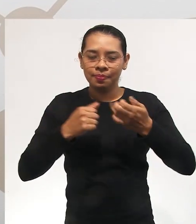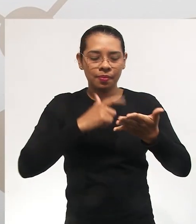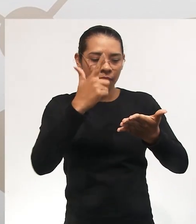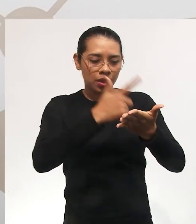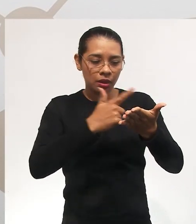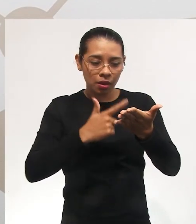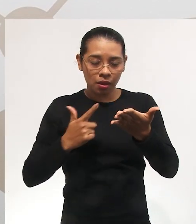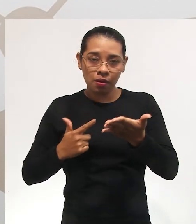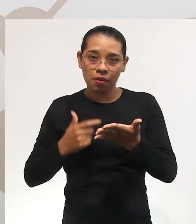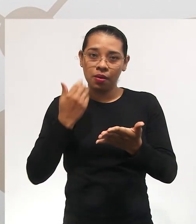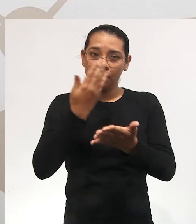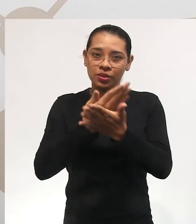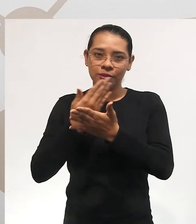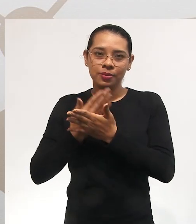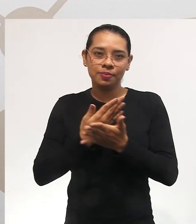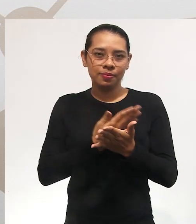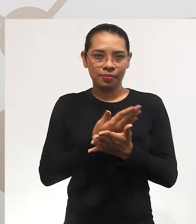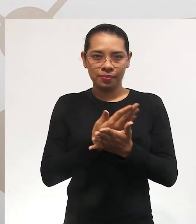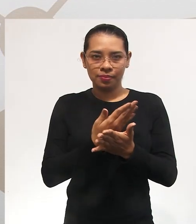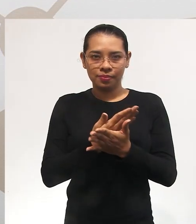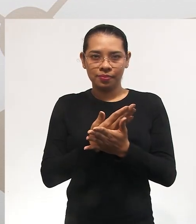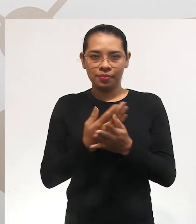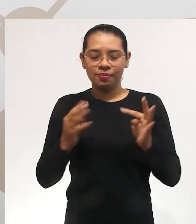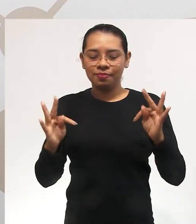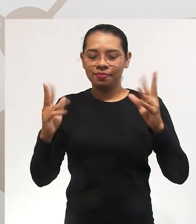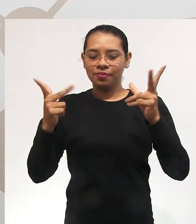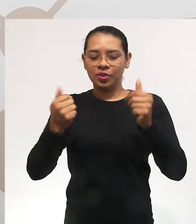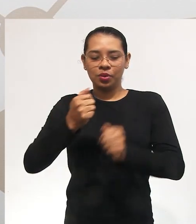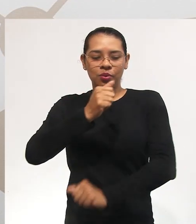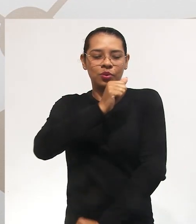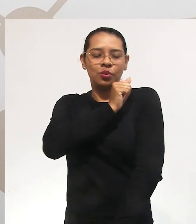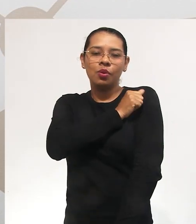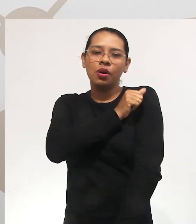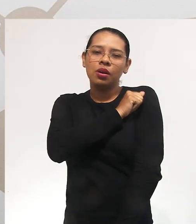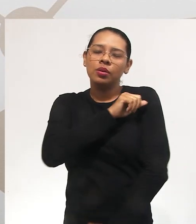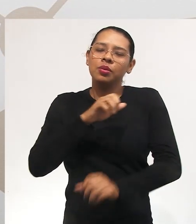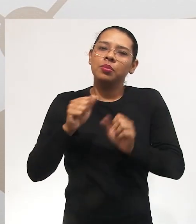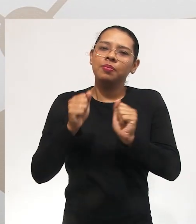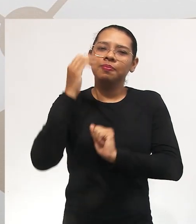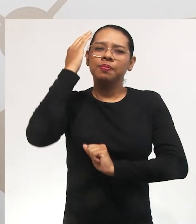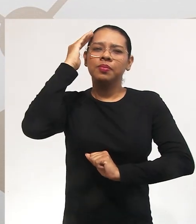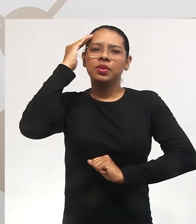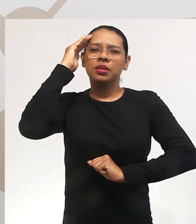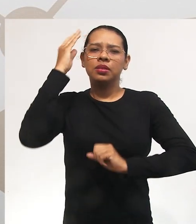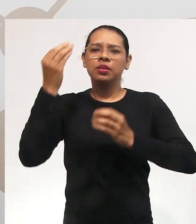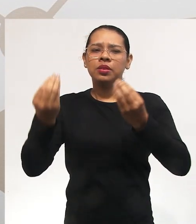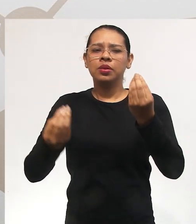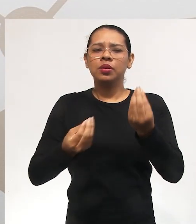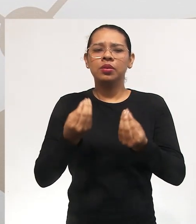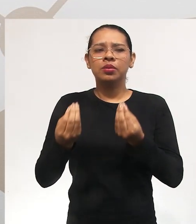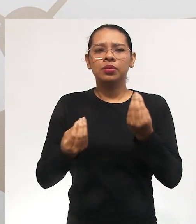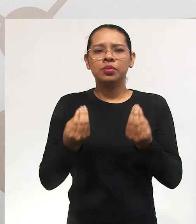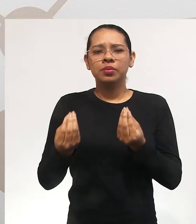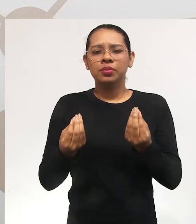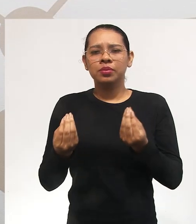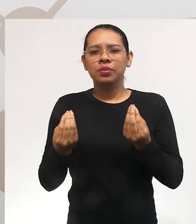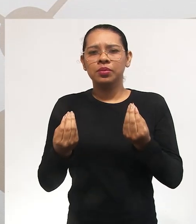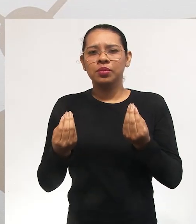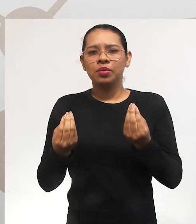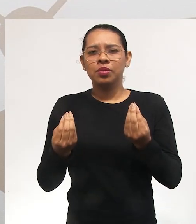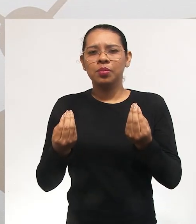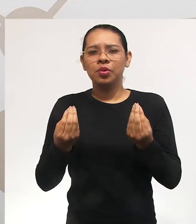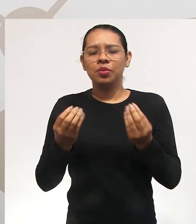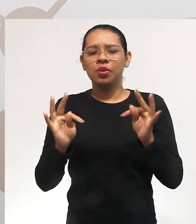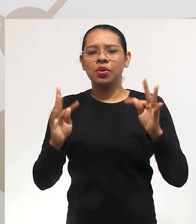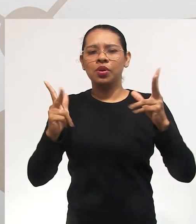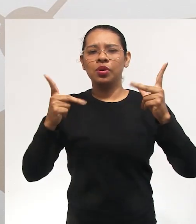cuidado. Então, precisa ser feito um estudo, até para que o aluno possa compreender a estrutura daquele material, porque